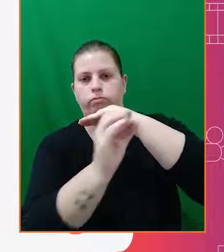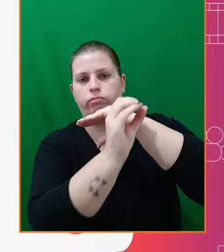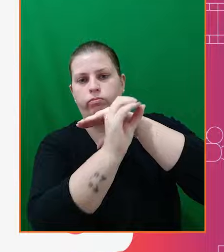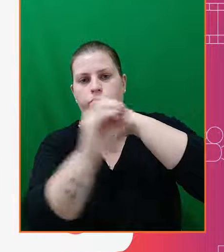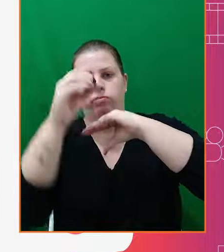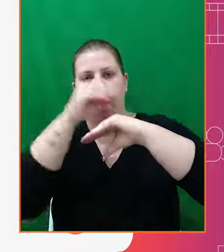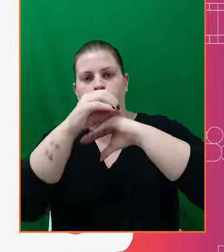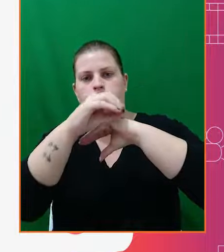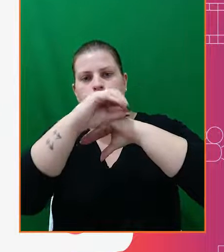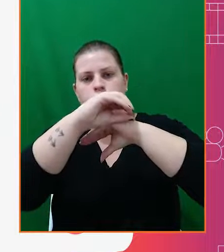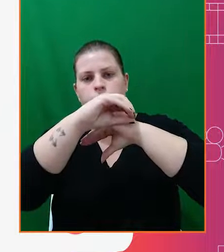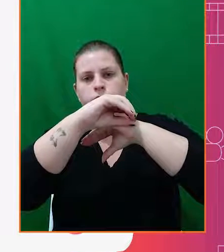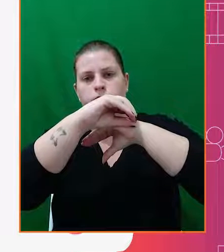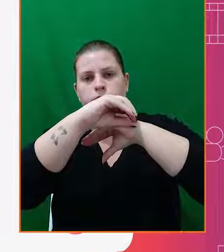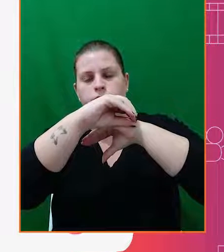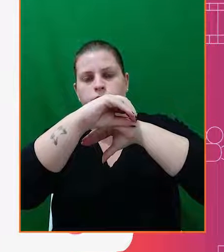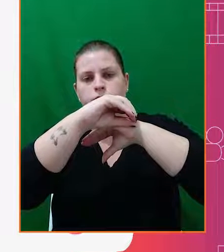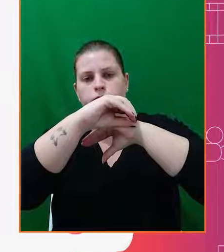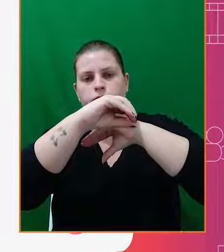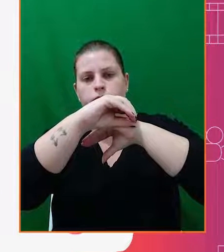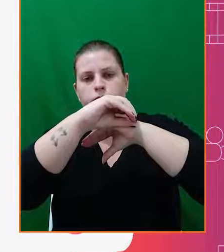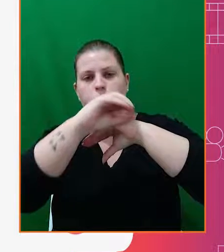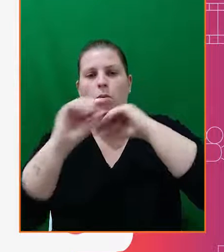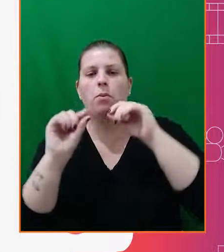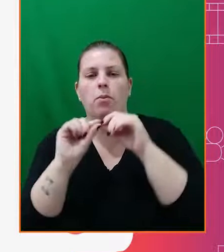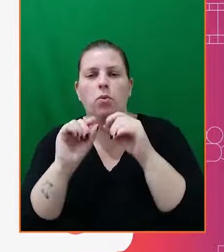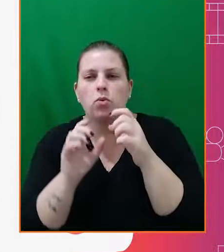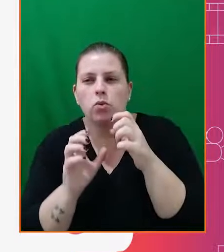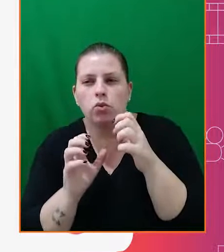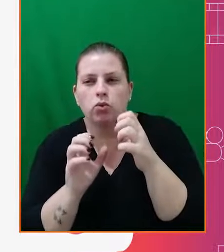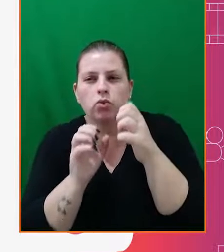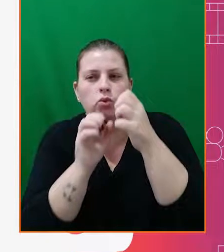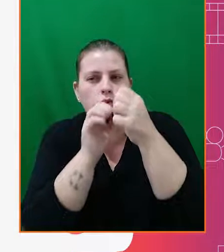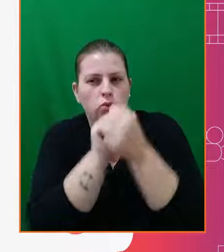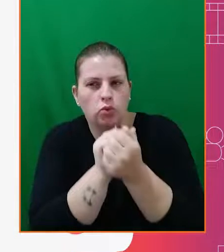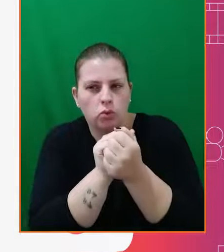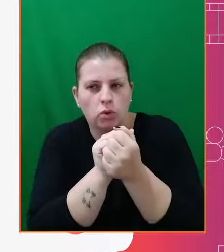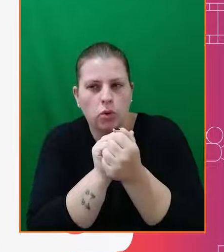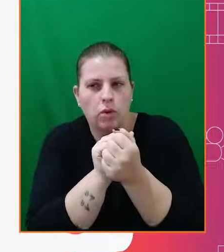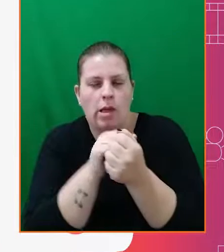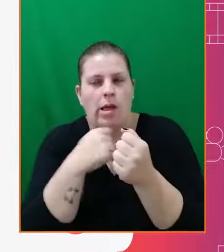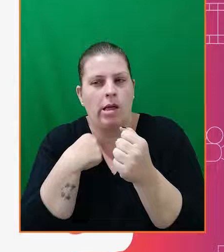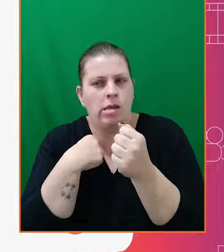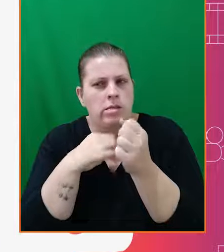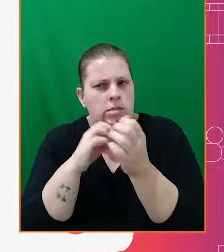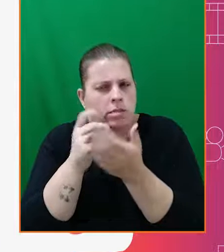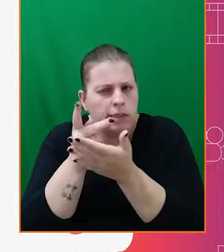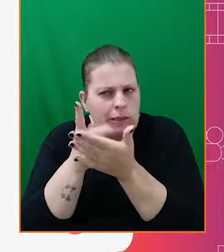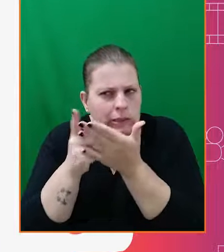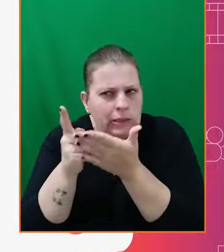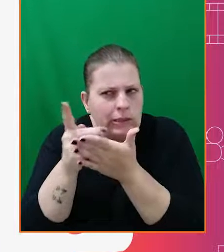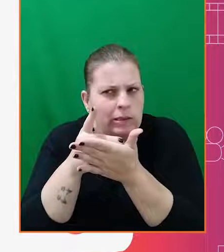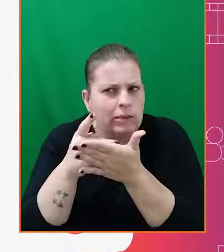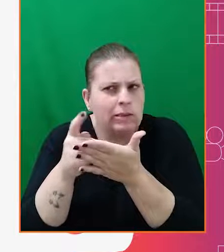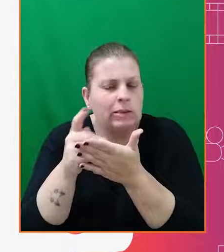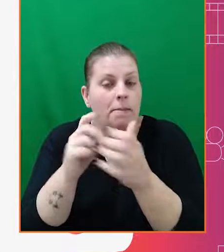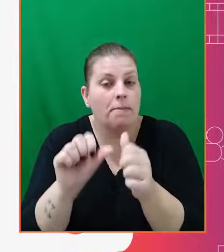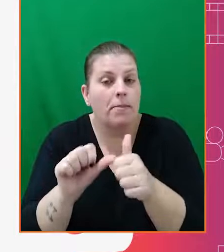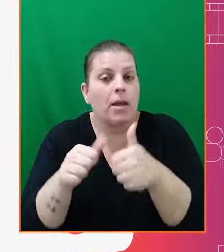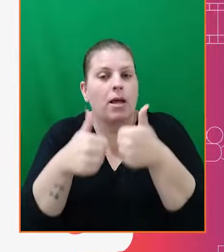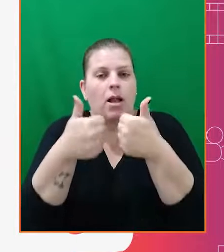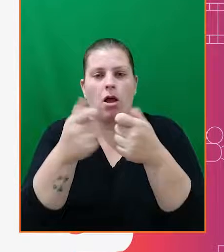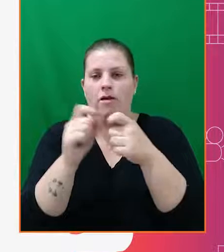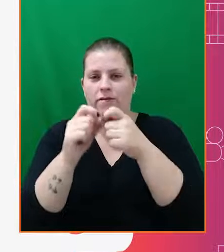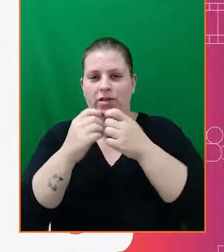pouco menor, ela não está passando. Então, eu posso arrumar ela para que eu tenha uma forma melhor na hora de